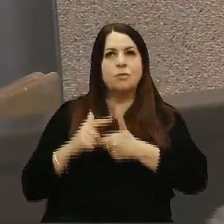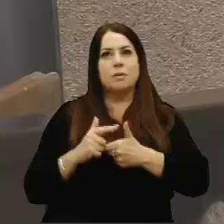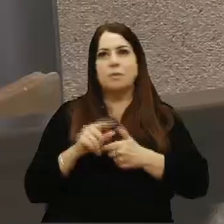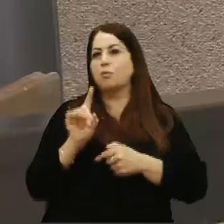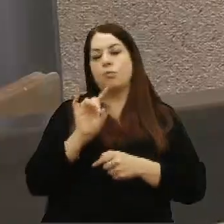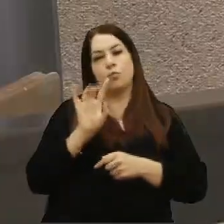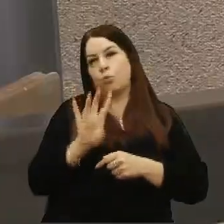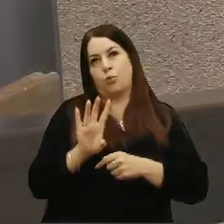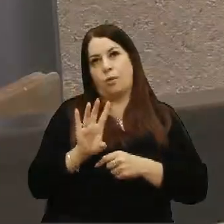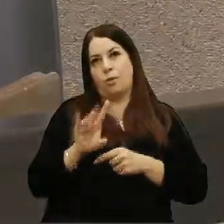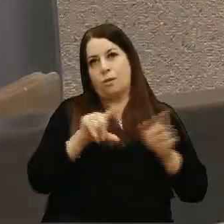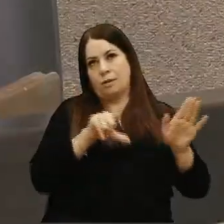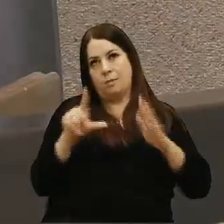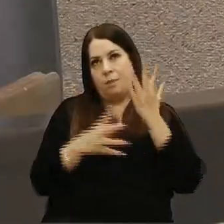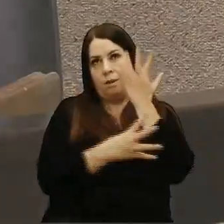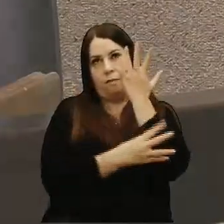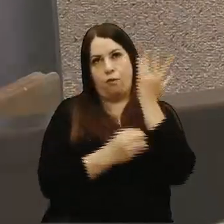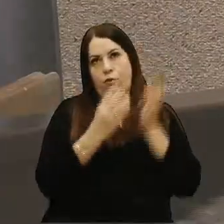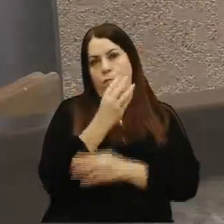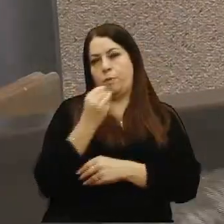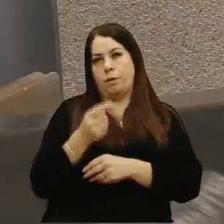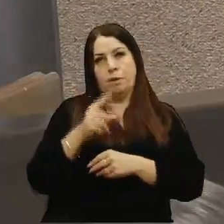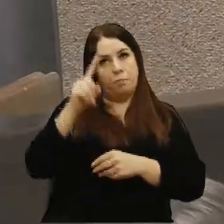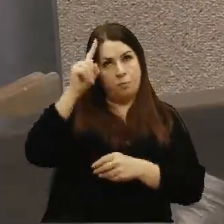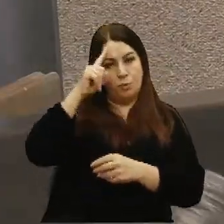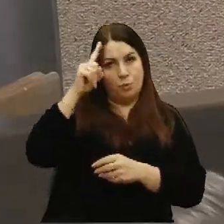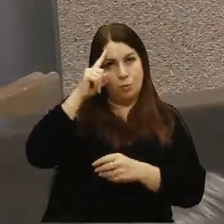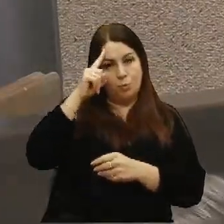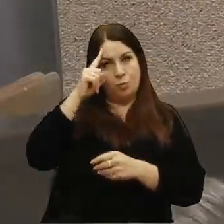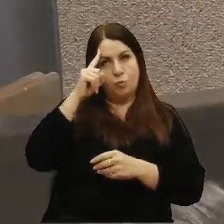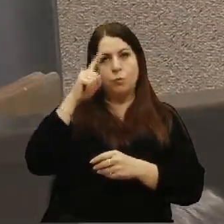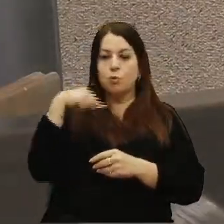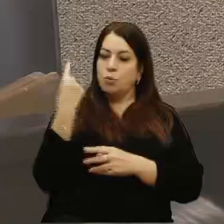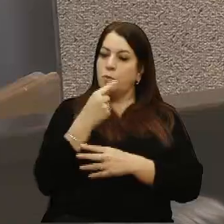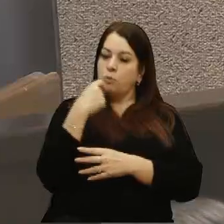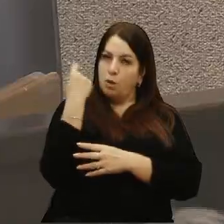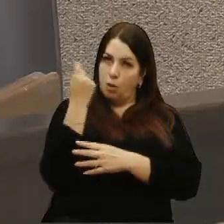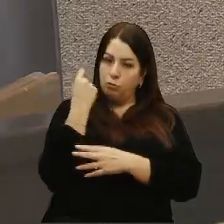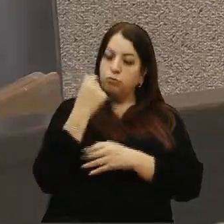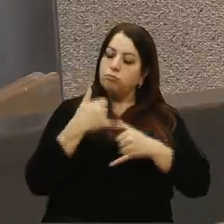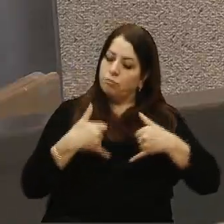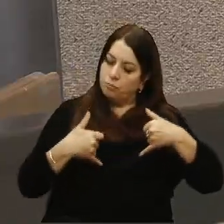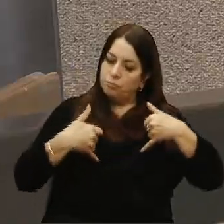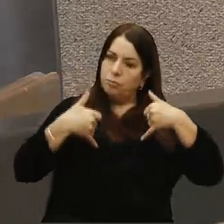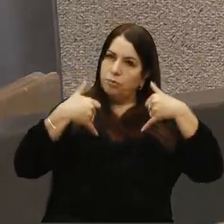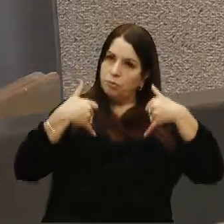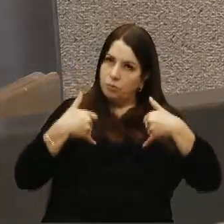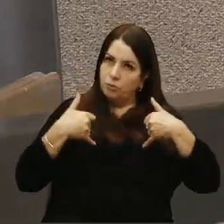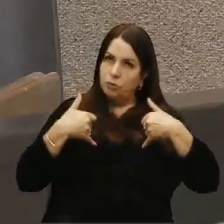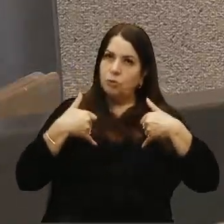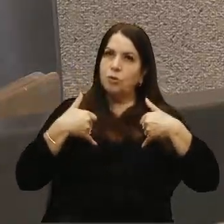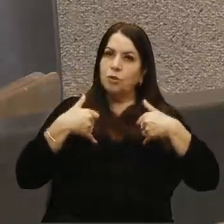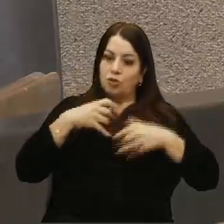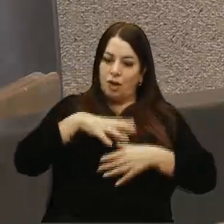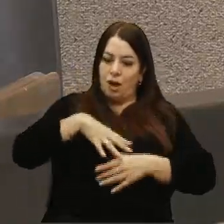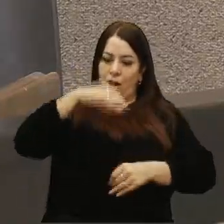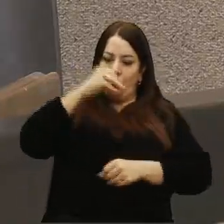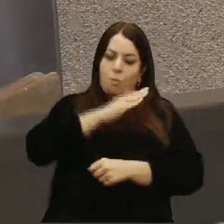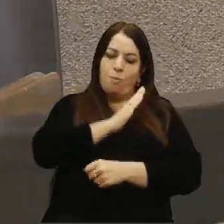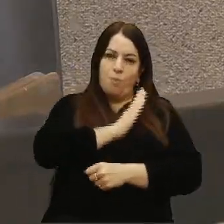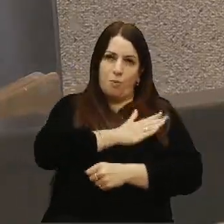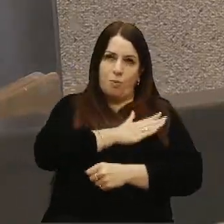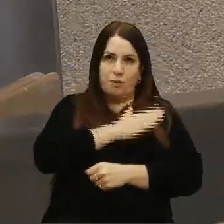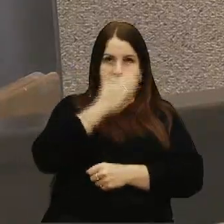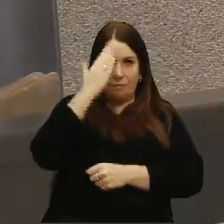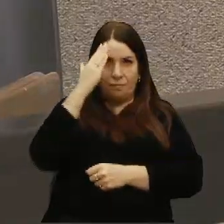Não só na Semana Farroupilha, mas todos os dias. Somos gaúchos com orgulho de alma e coração. Seu à parte,